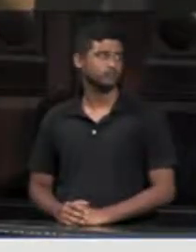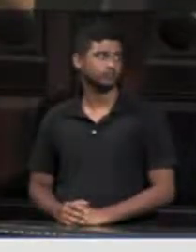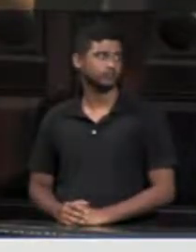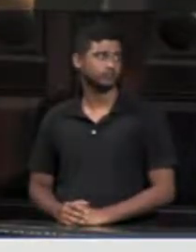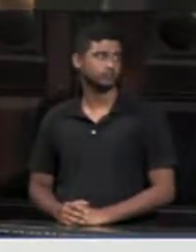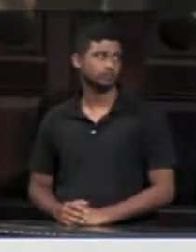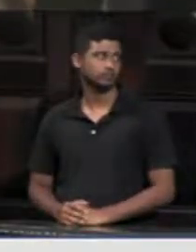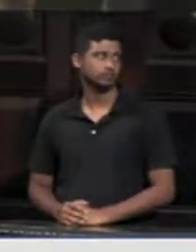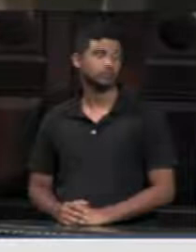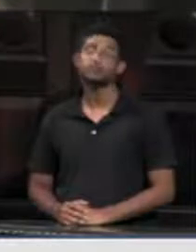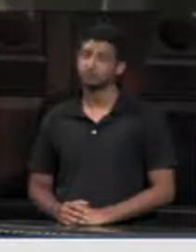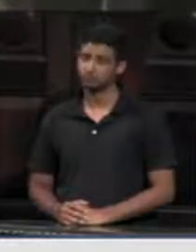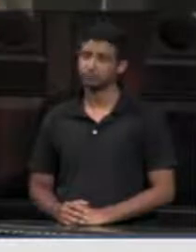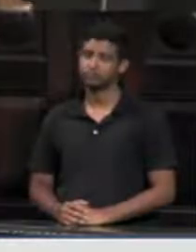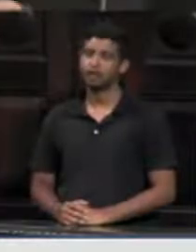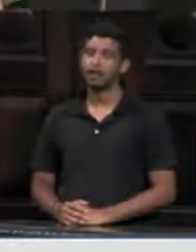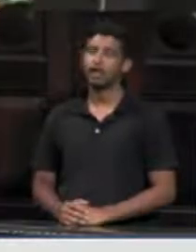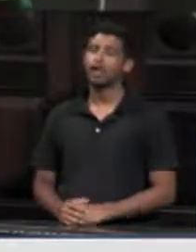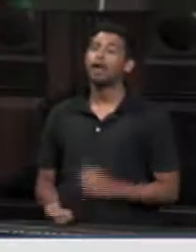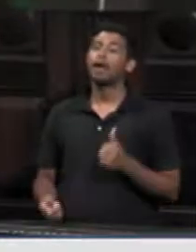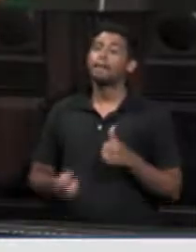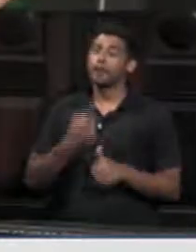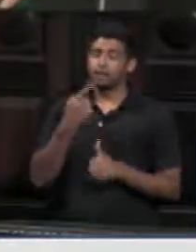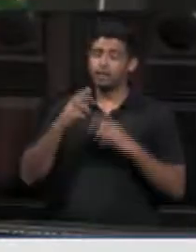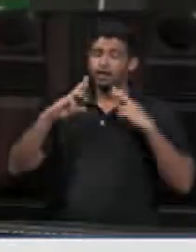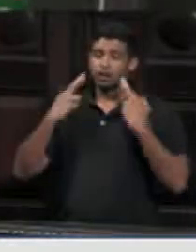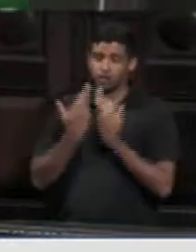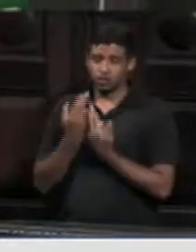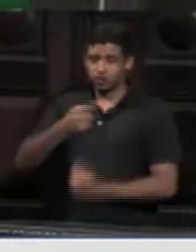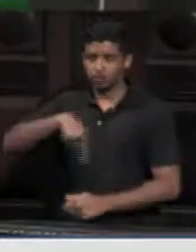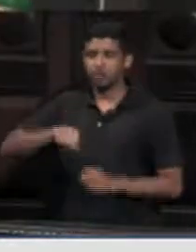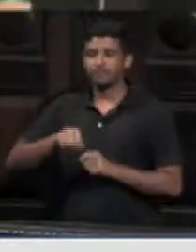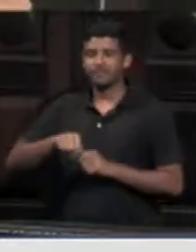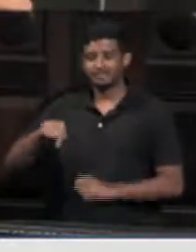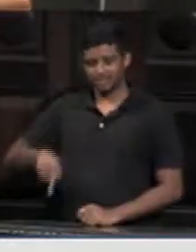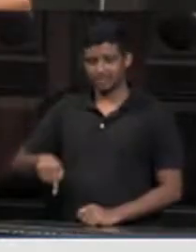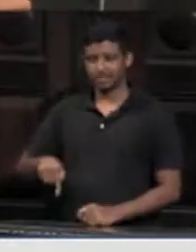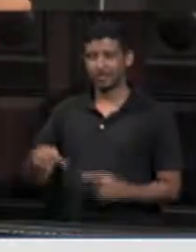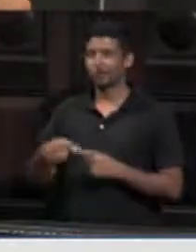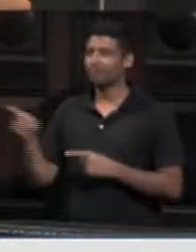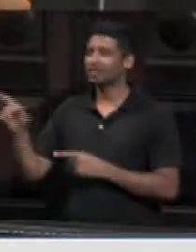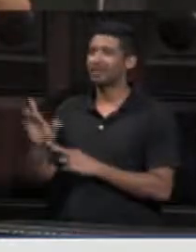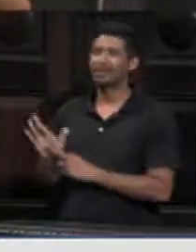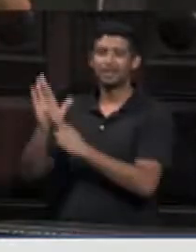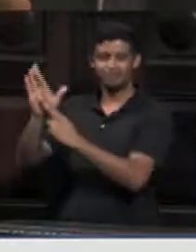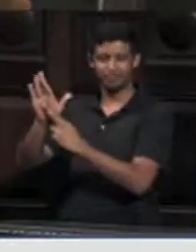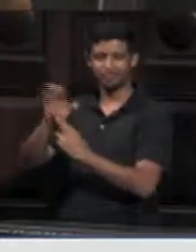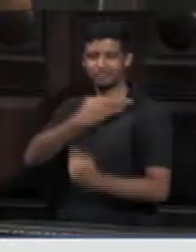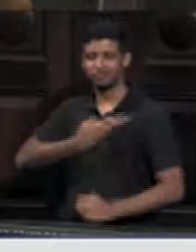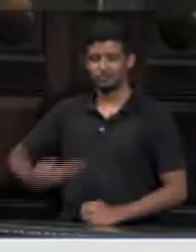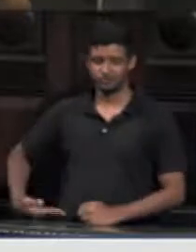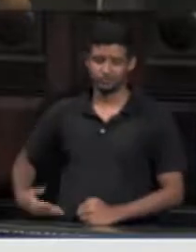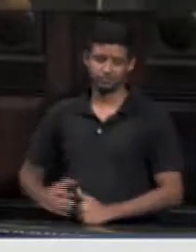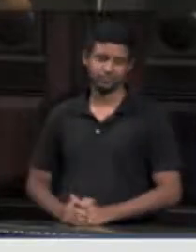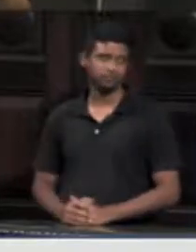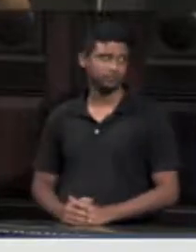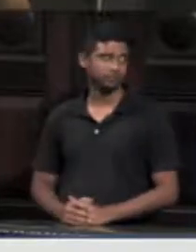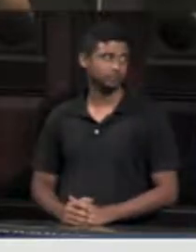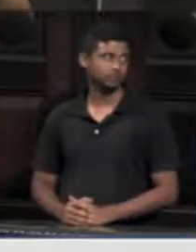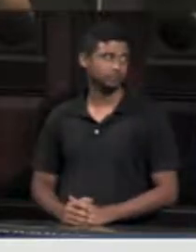primeira reunião que eu fiz aqui antes de abrir foi com o representante aqui do governo, que eu recebi